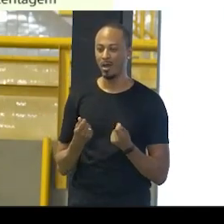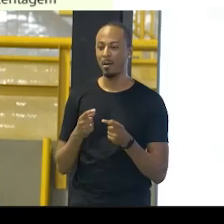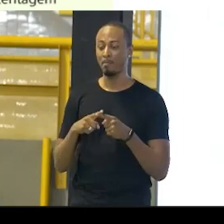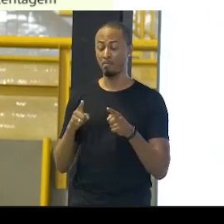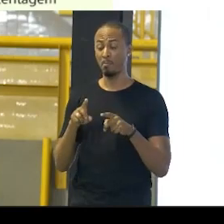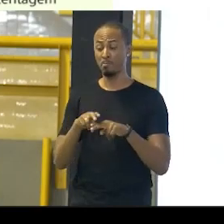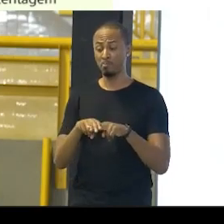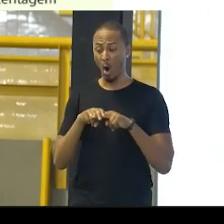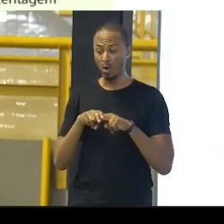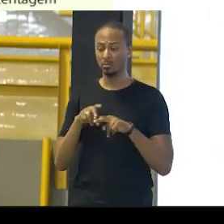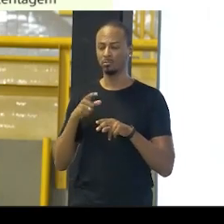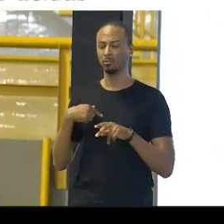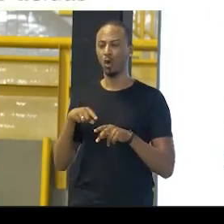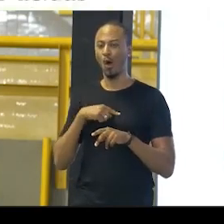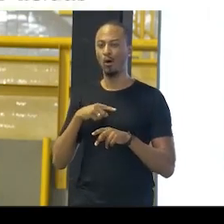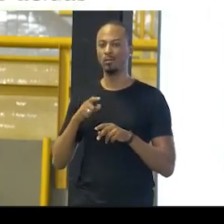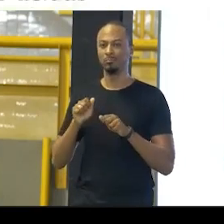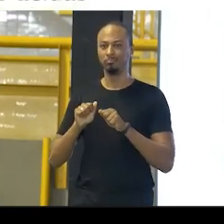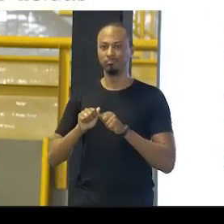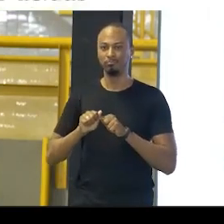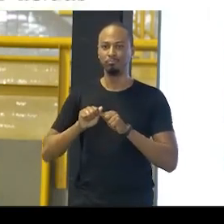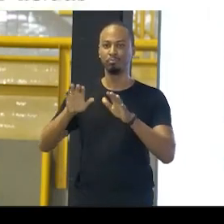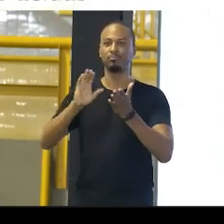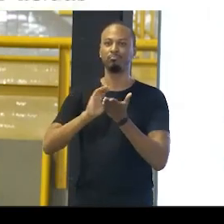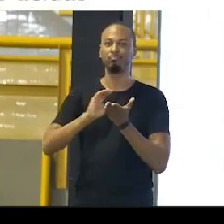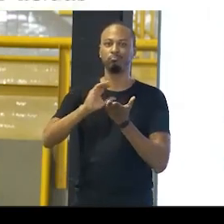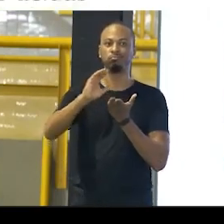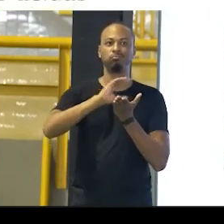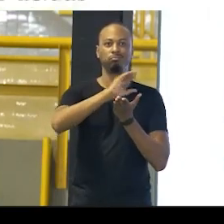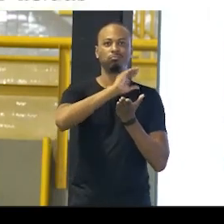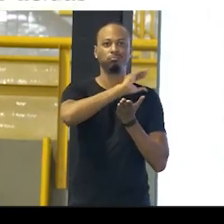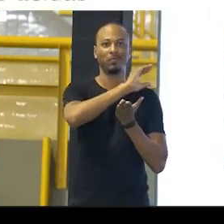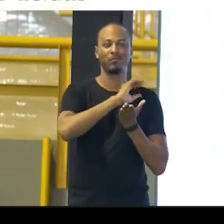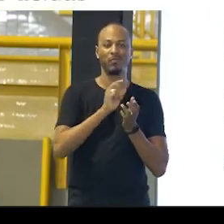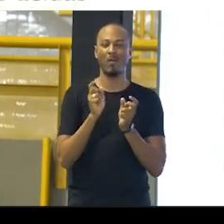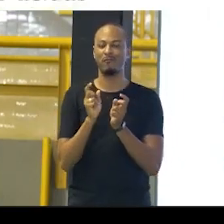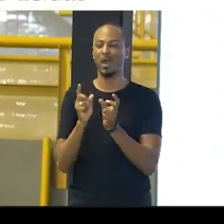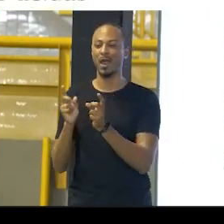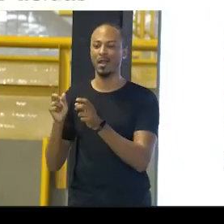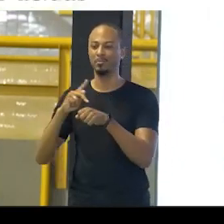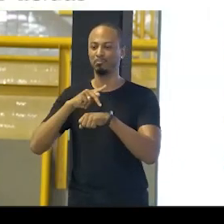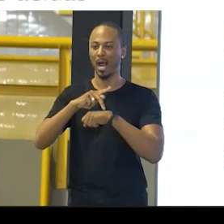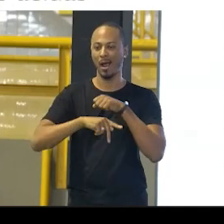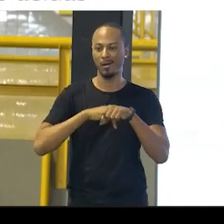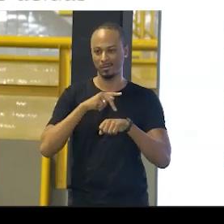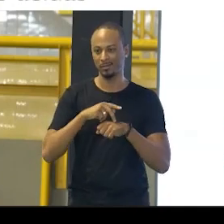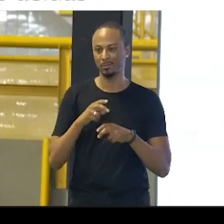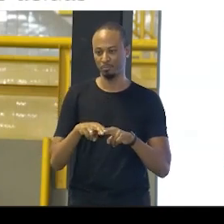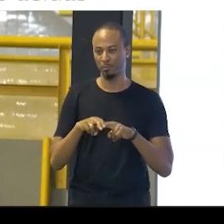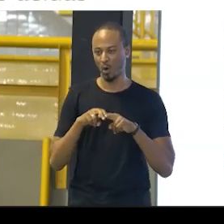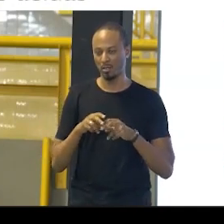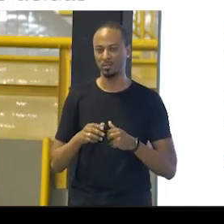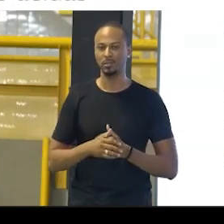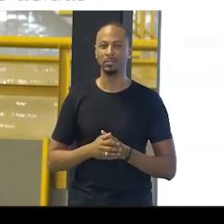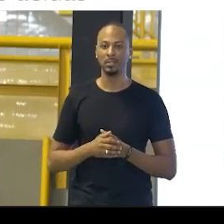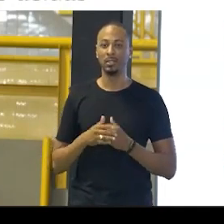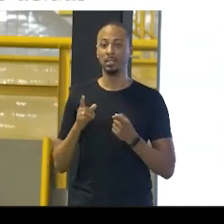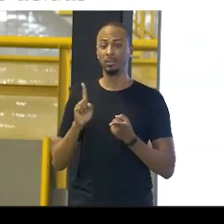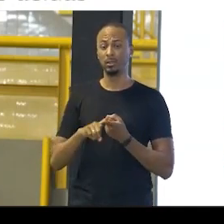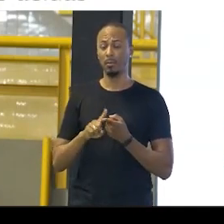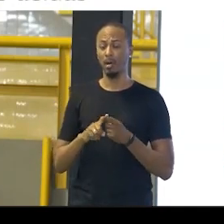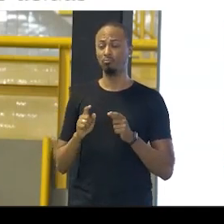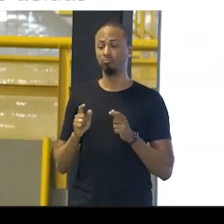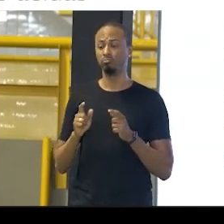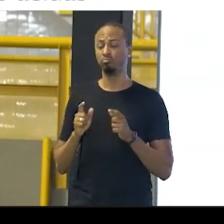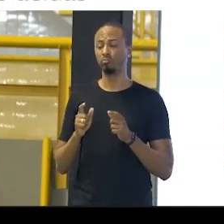mineral. Ok? Tranquilo? Tem que saber essa relação. Tá? Então, grandes quantidades de eletricidade são formadas onde